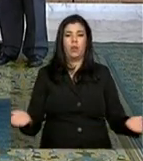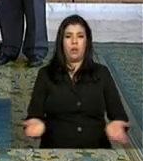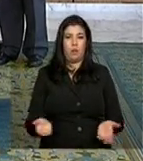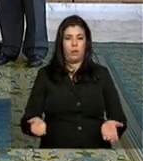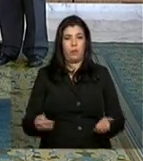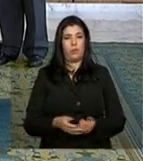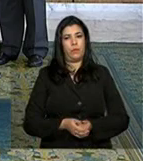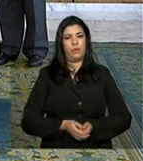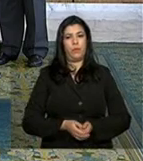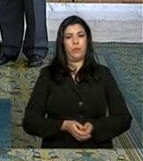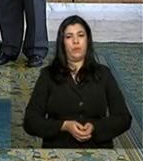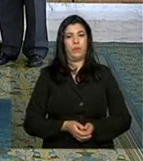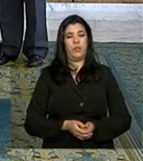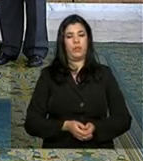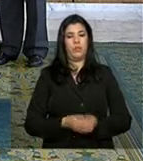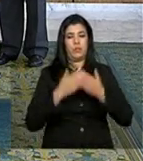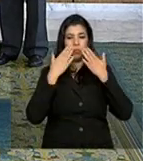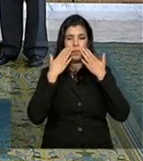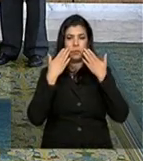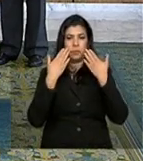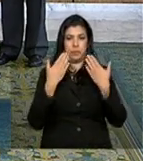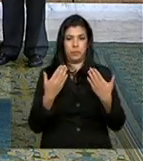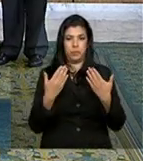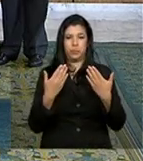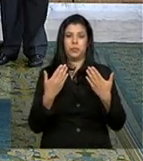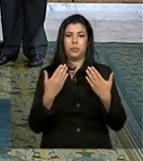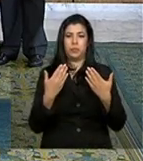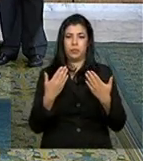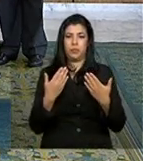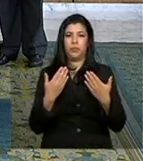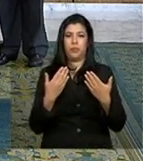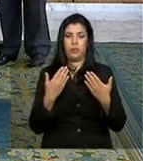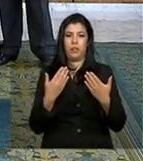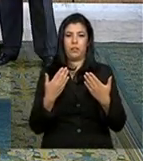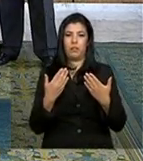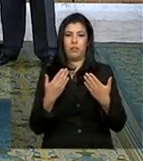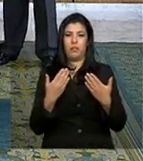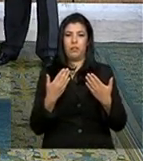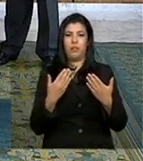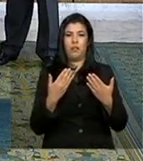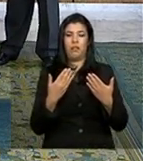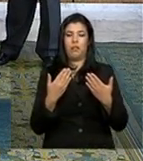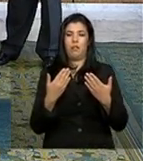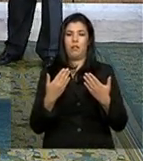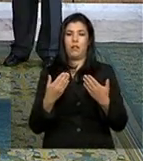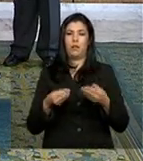o embaixador da Sérvia que entrega a sua carta credencial